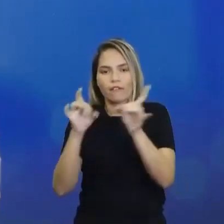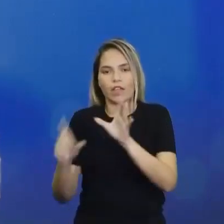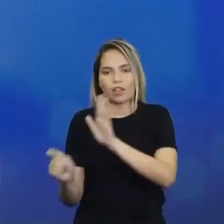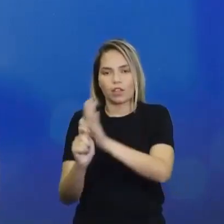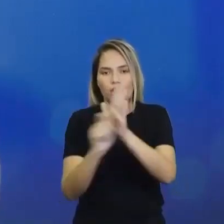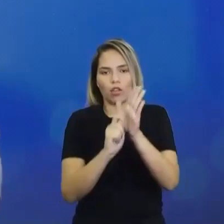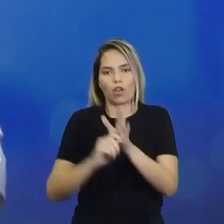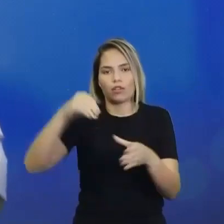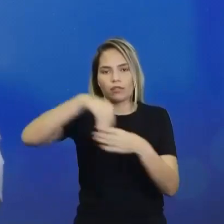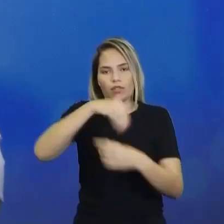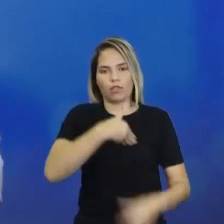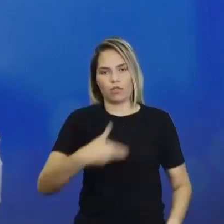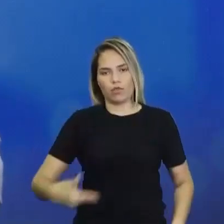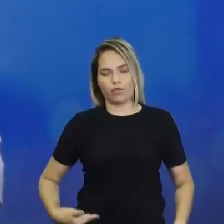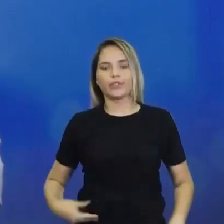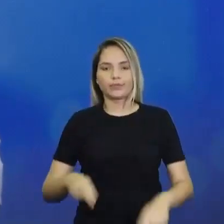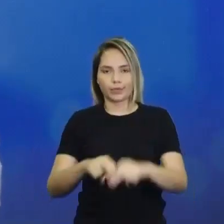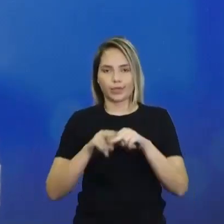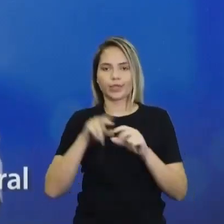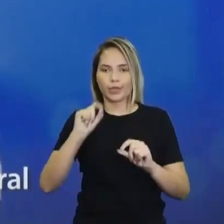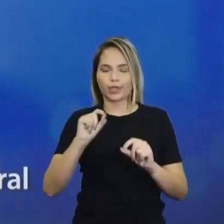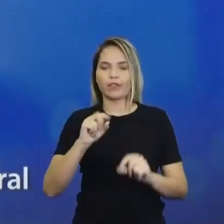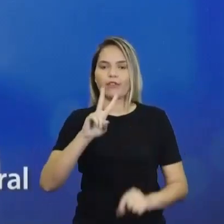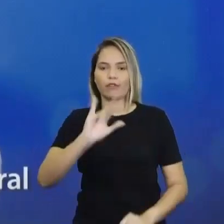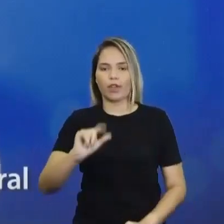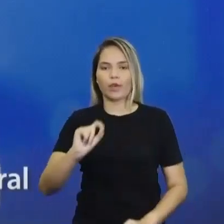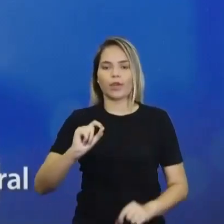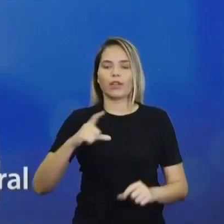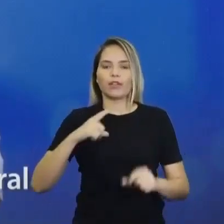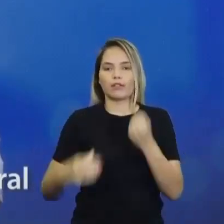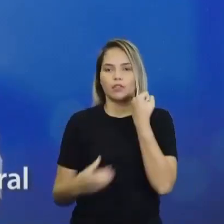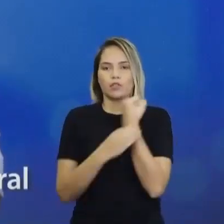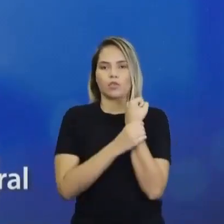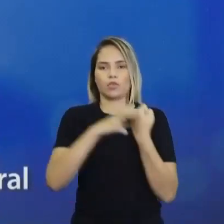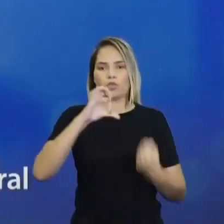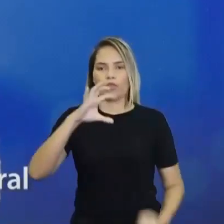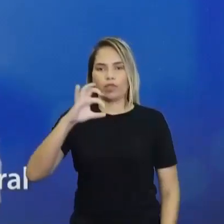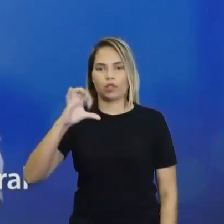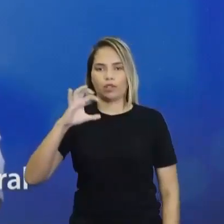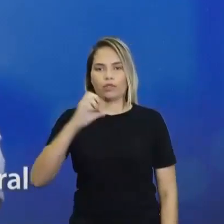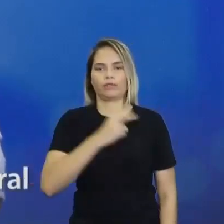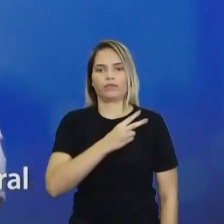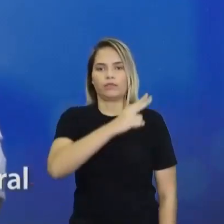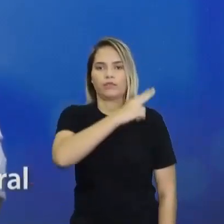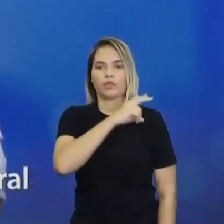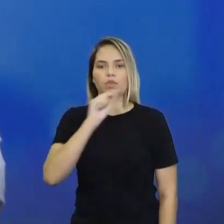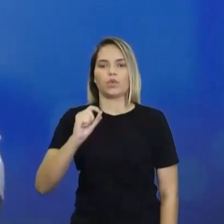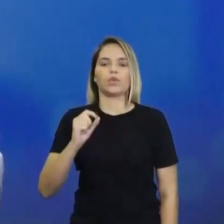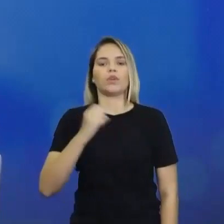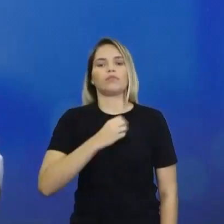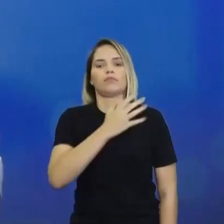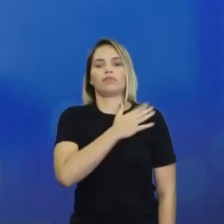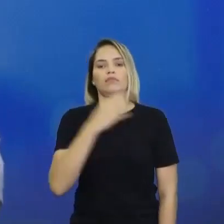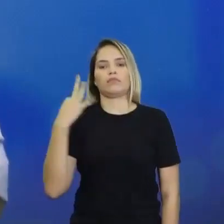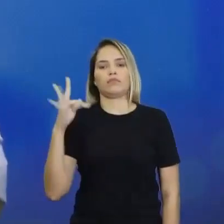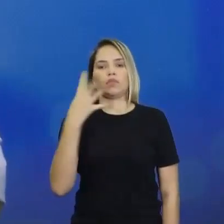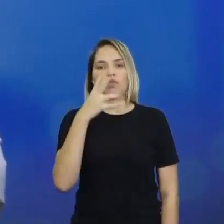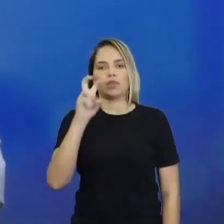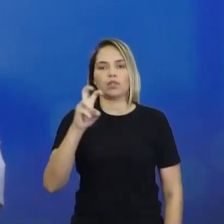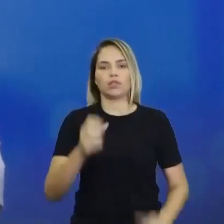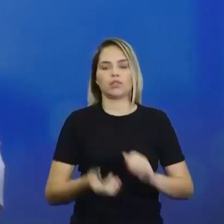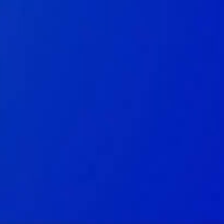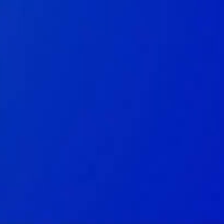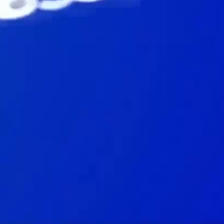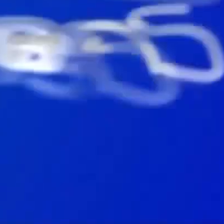e empresários que financiam o crime organizado no estado. Por um Ceará forte e seguro, 90-90 para deputado federal e